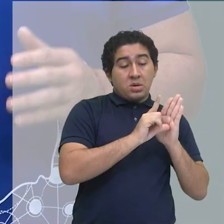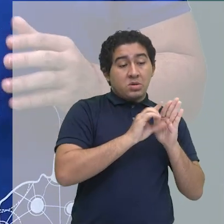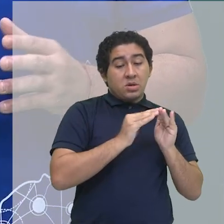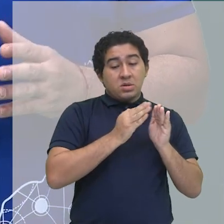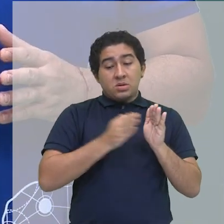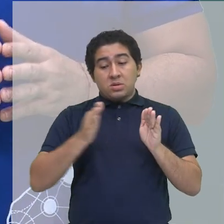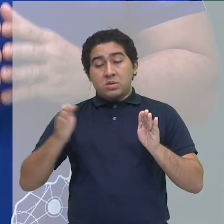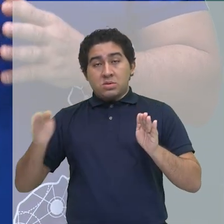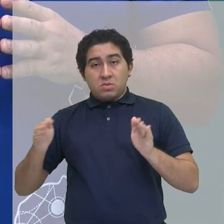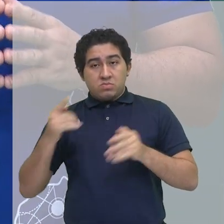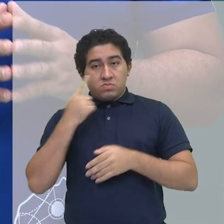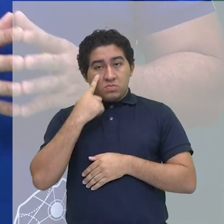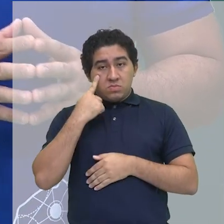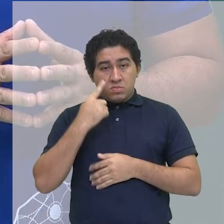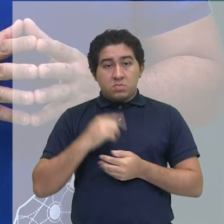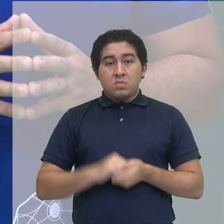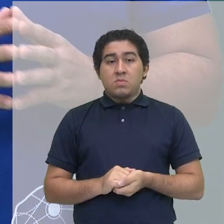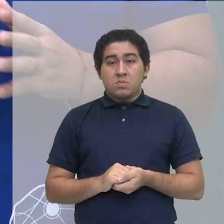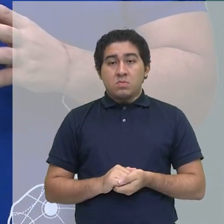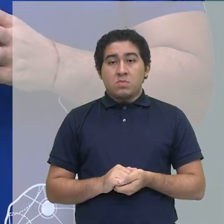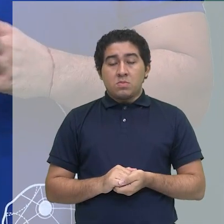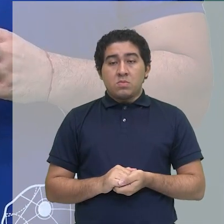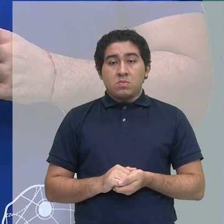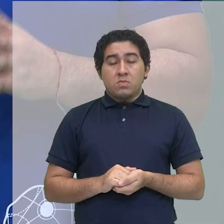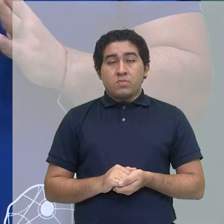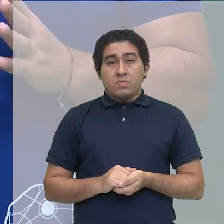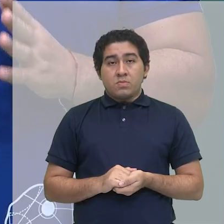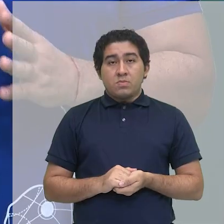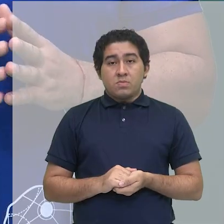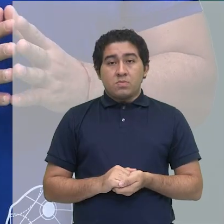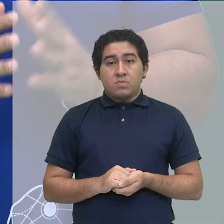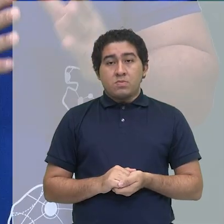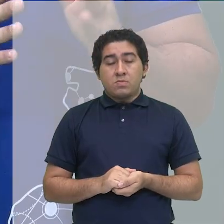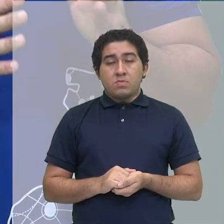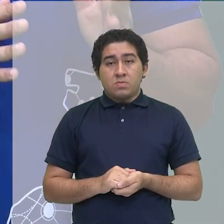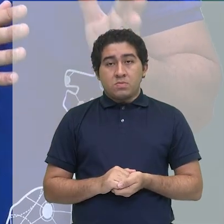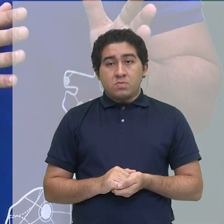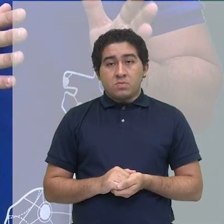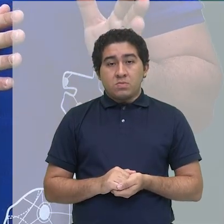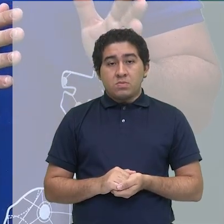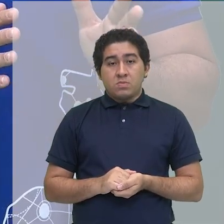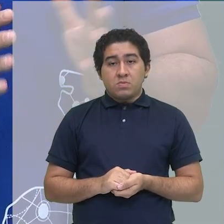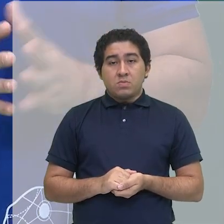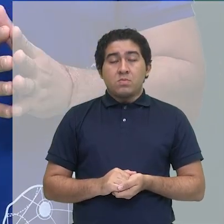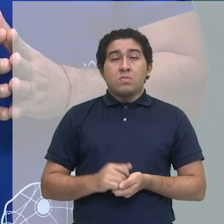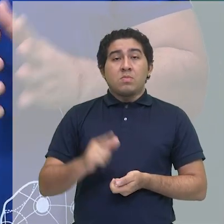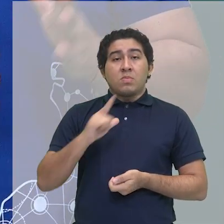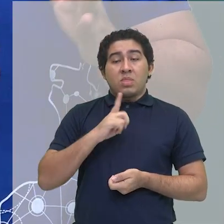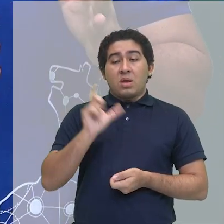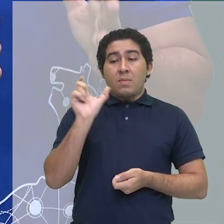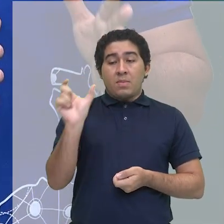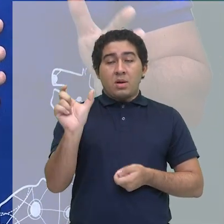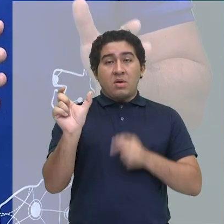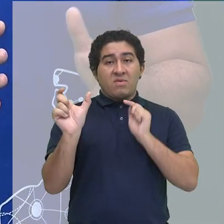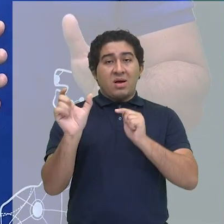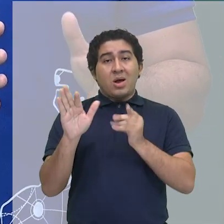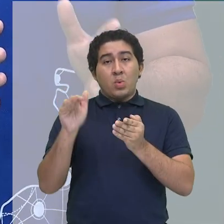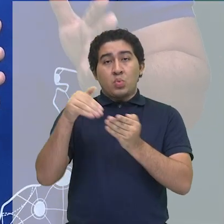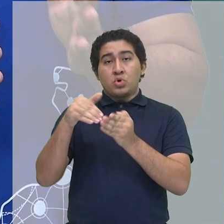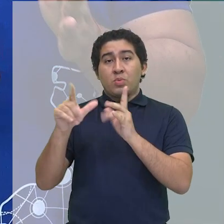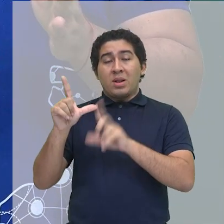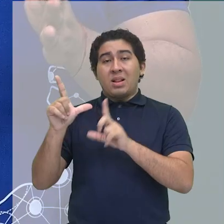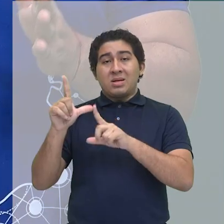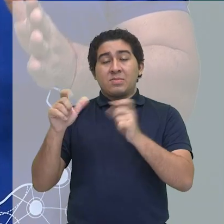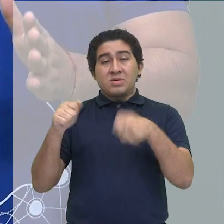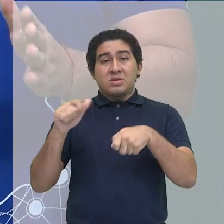ok? Você vai contar de trás para frente, sempre. Você vai lá na última. A última tem que ser